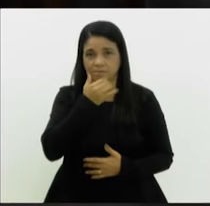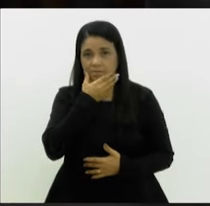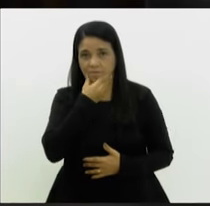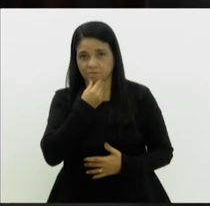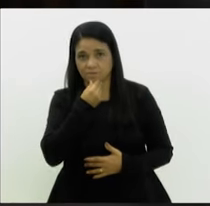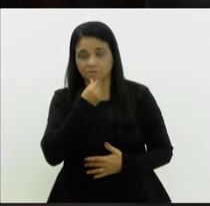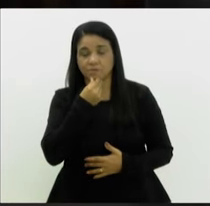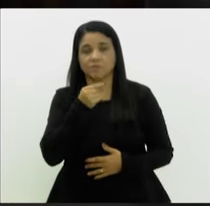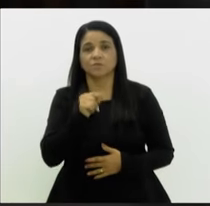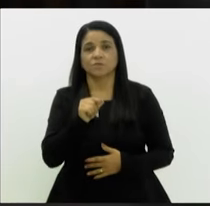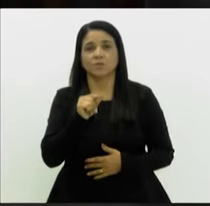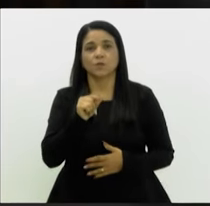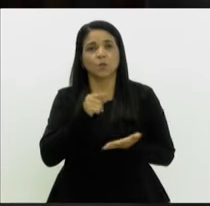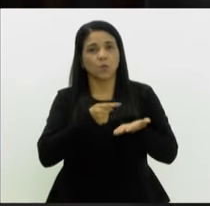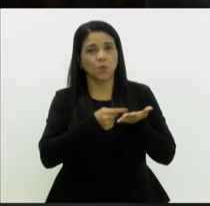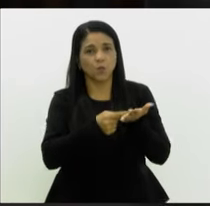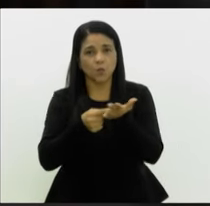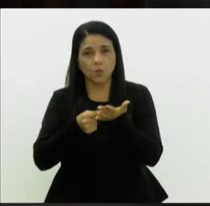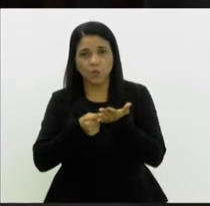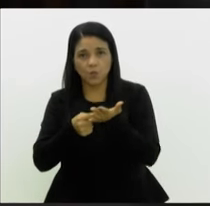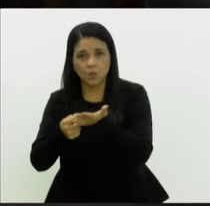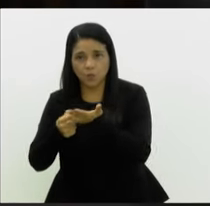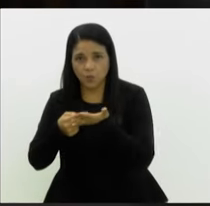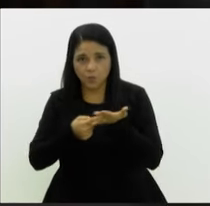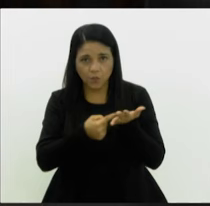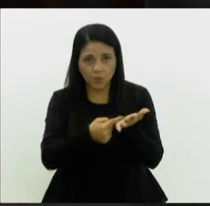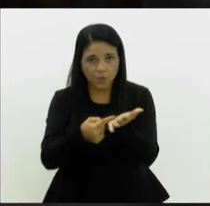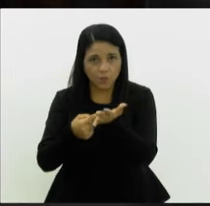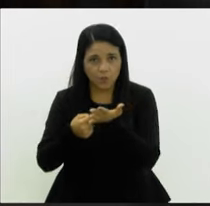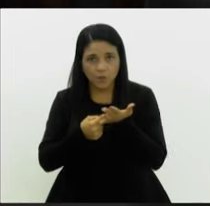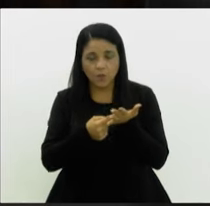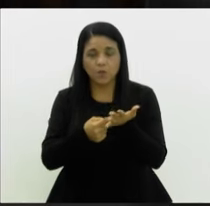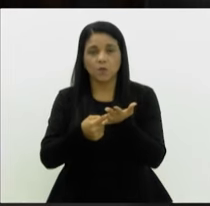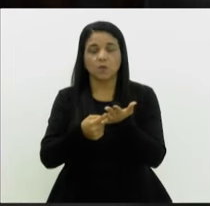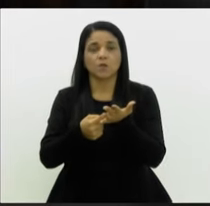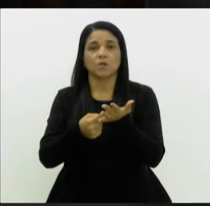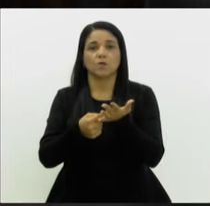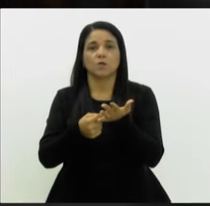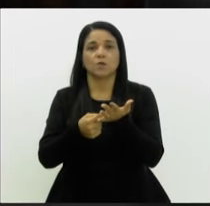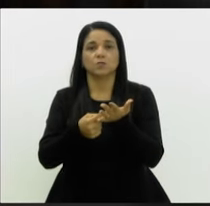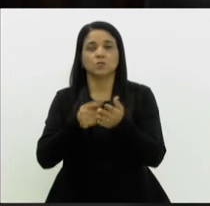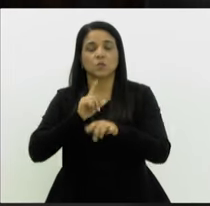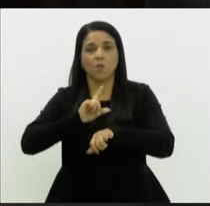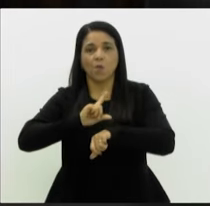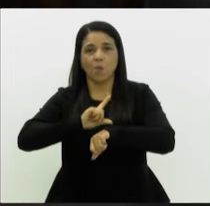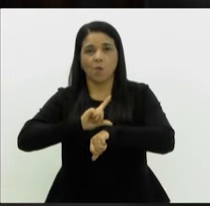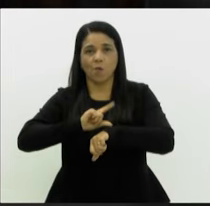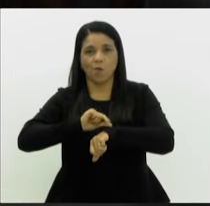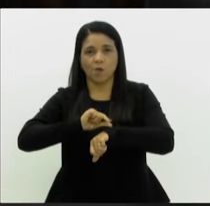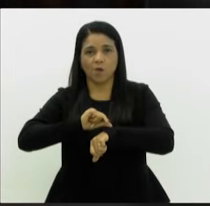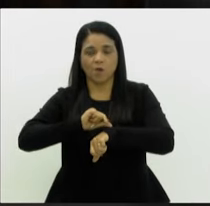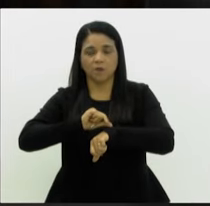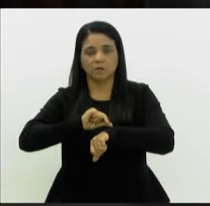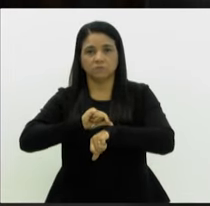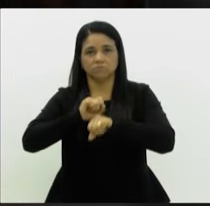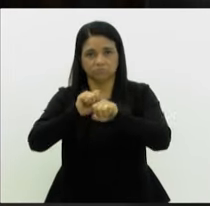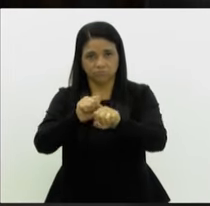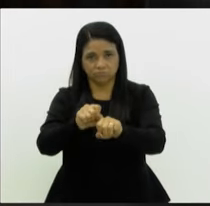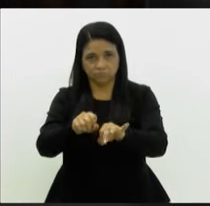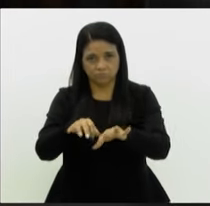do que foi acordado no tocante à excepcionalidade do horário das